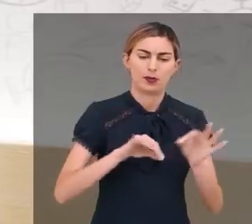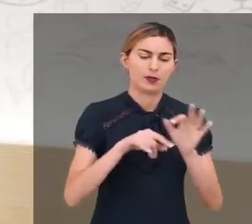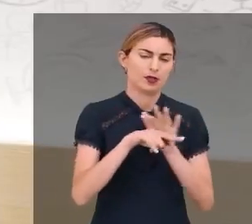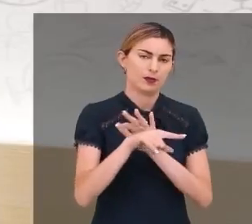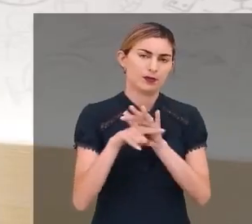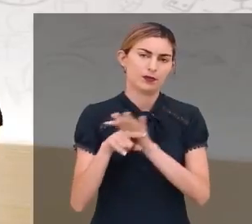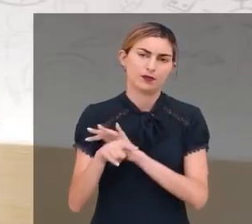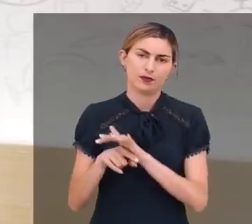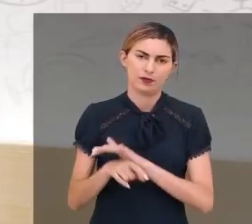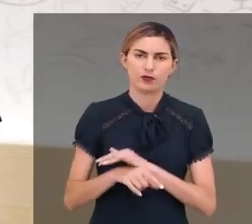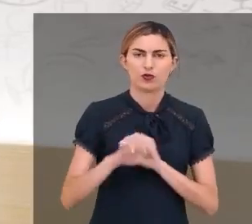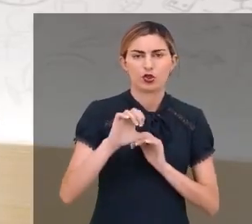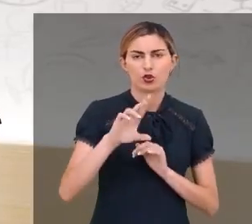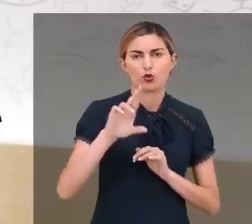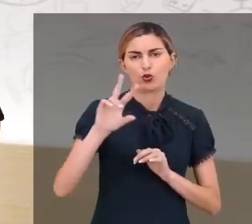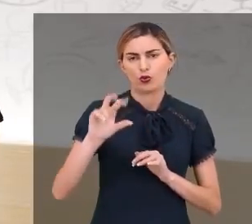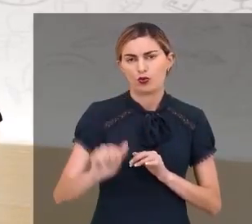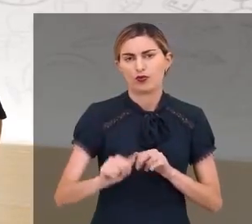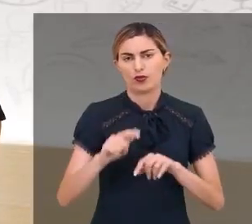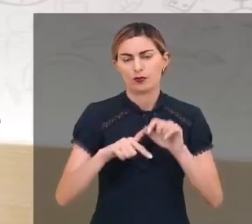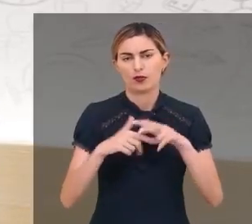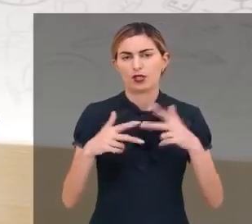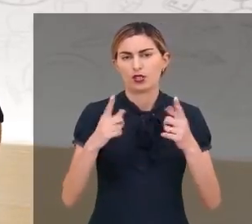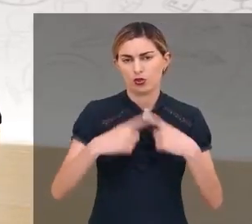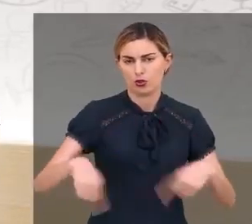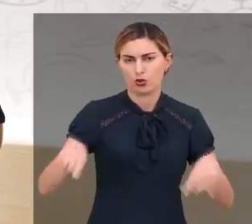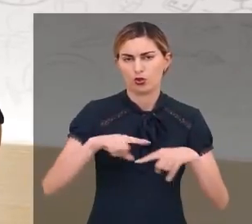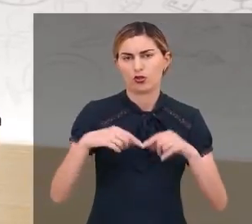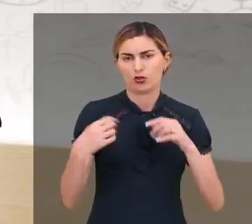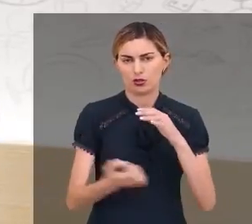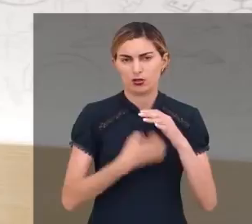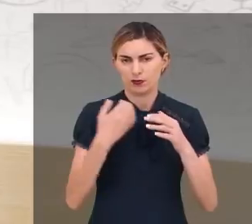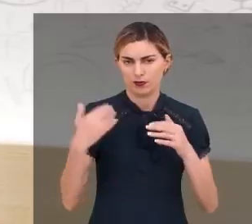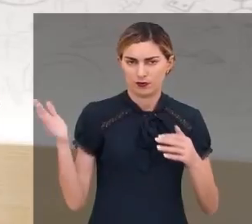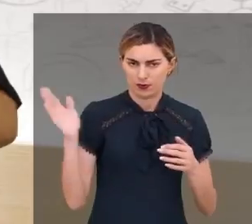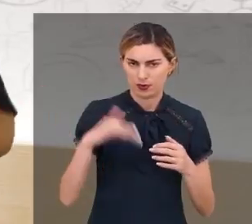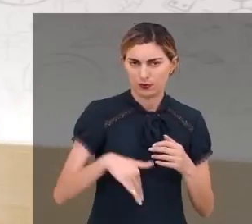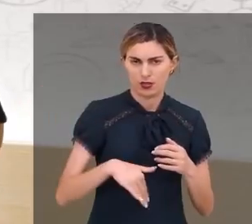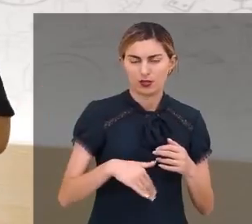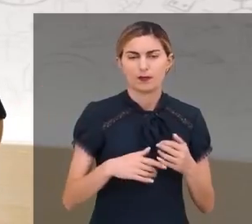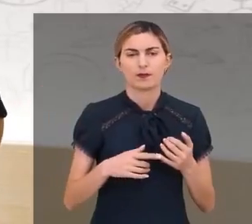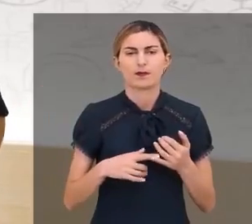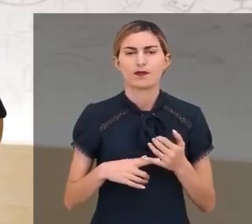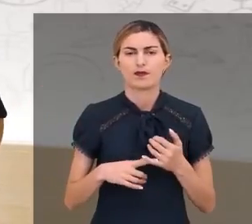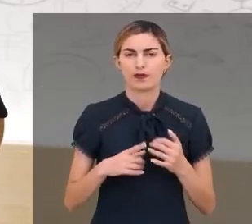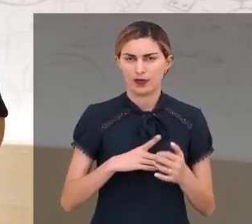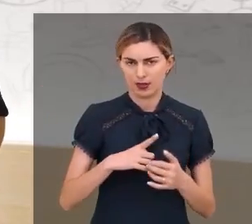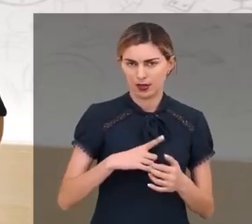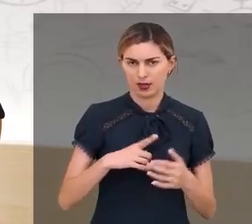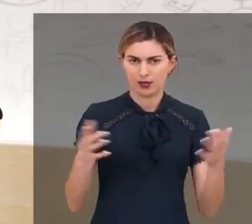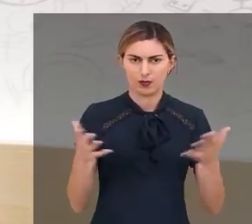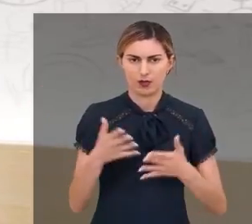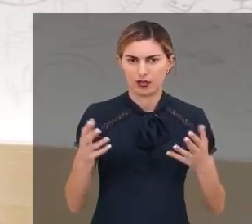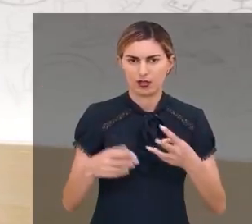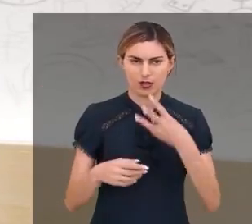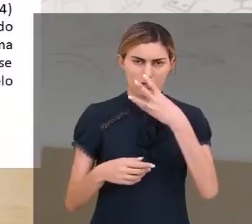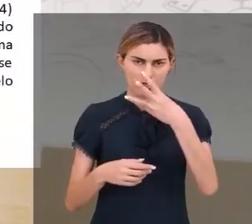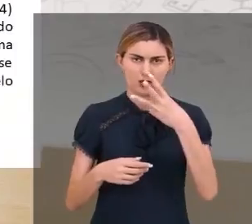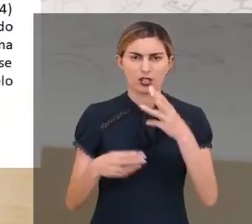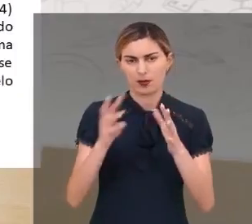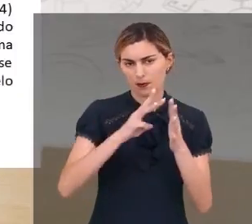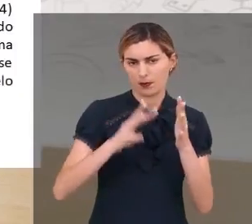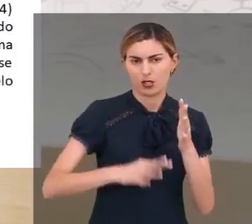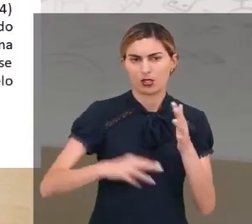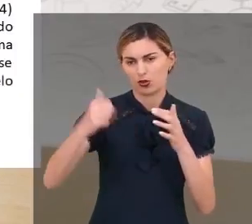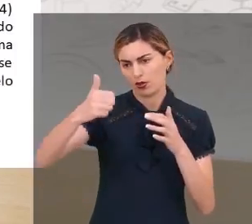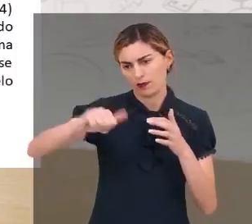ser construído e analisado a curva ABC de materiais na nossa empresa. Vamos lá? Temos agora